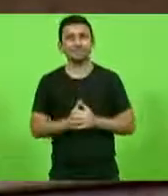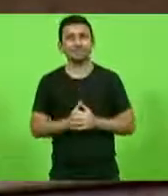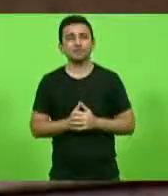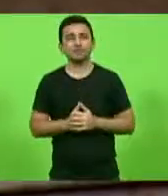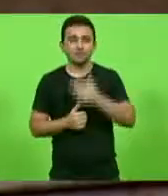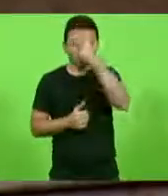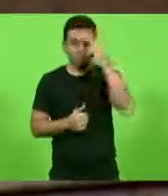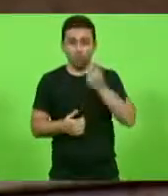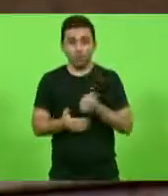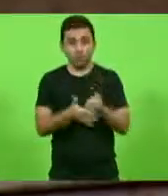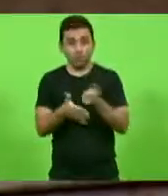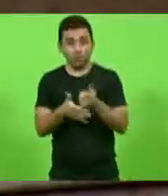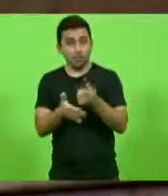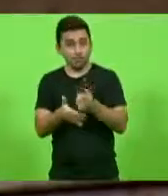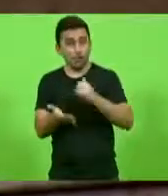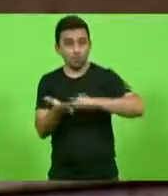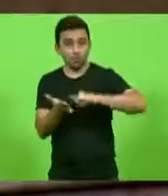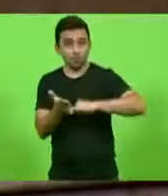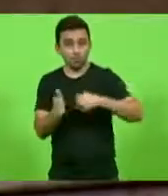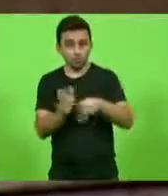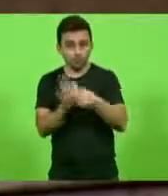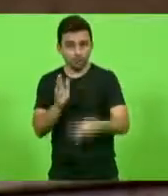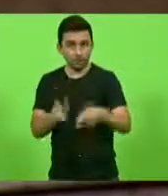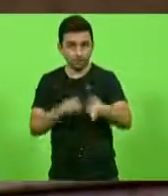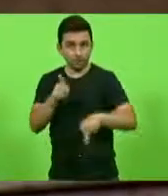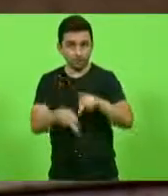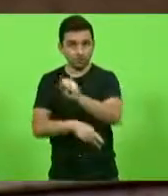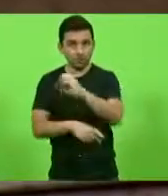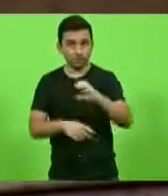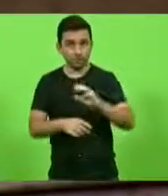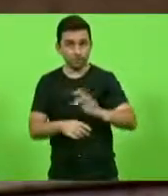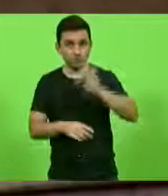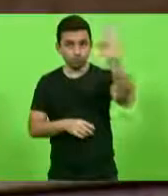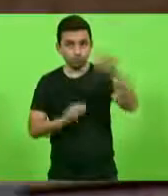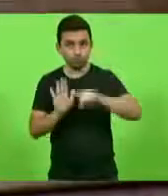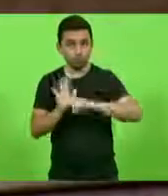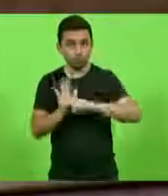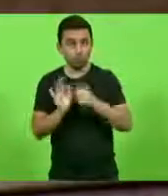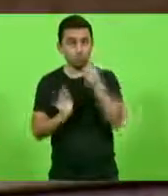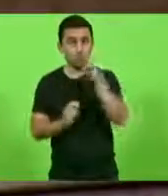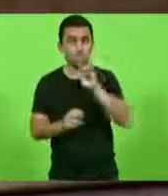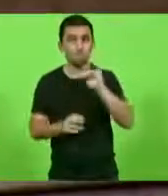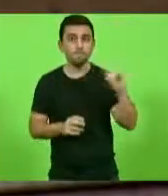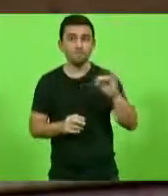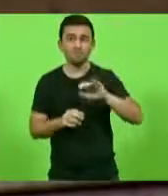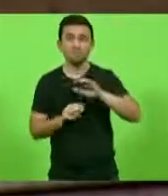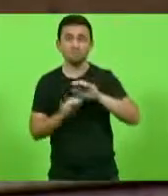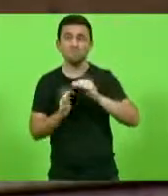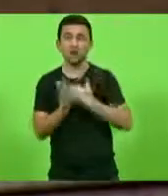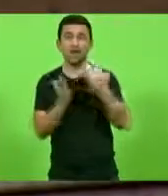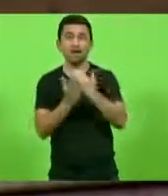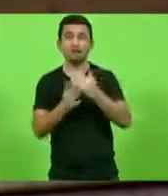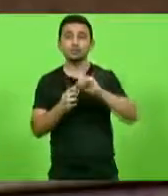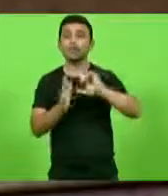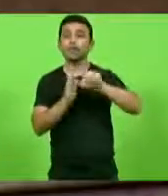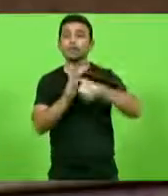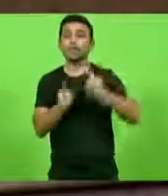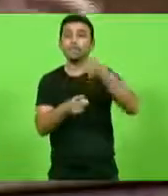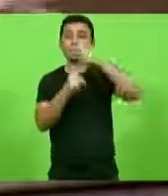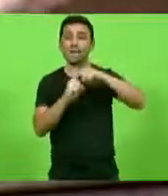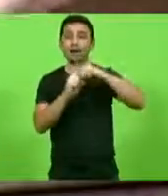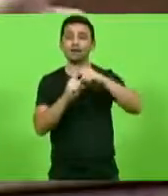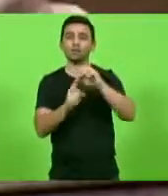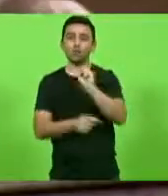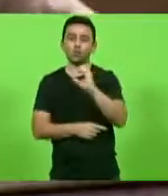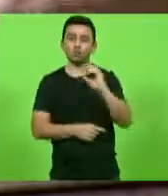impostos catarinense, nós vamos ter um déficit ali na frente de mais de 1 bi e mais 800 milhões que nós estamos